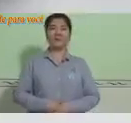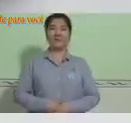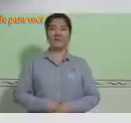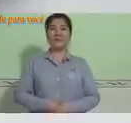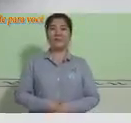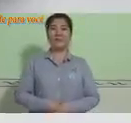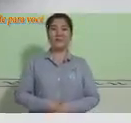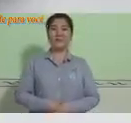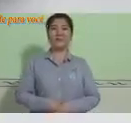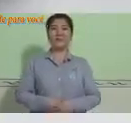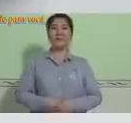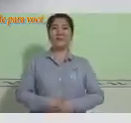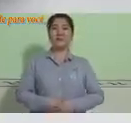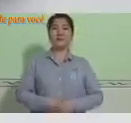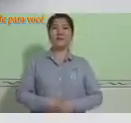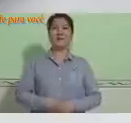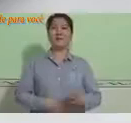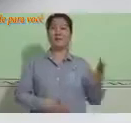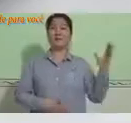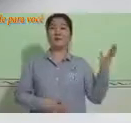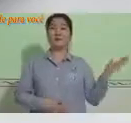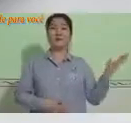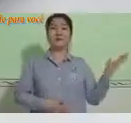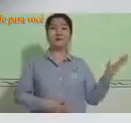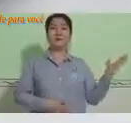situações tendem a interferir no processo.